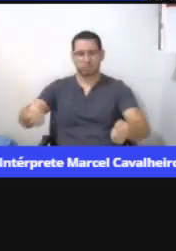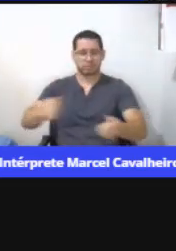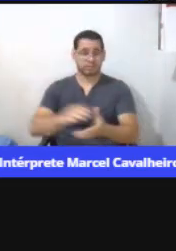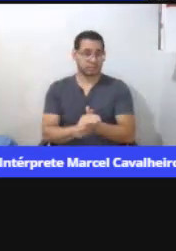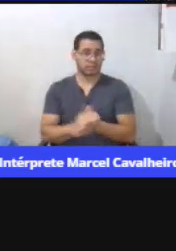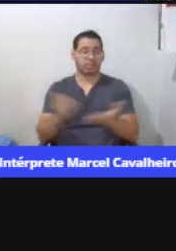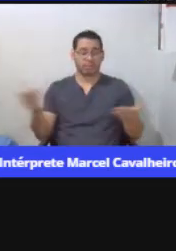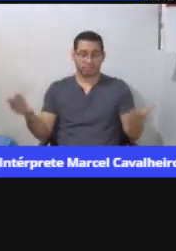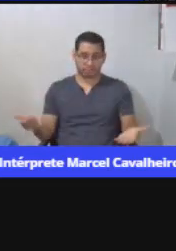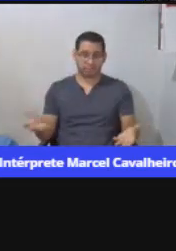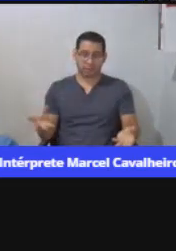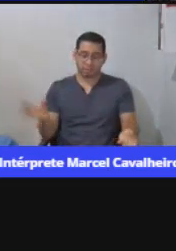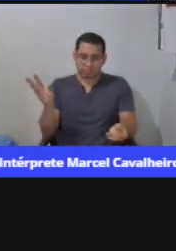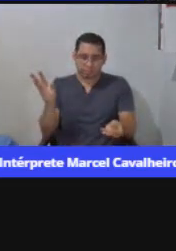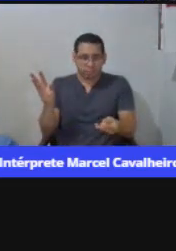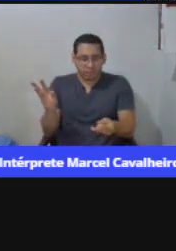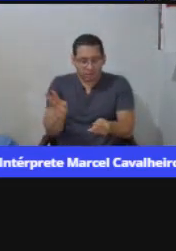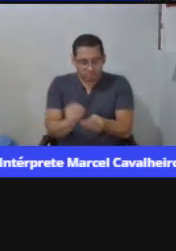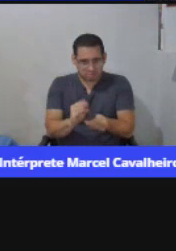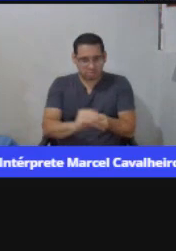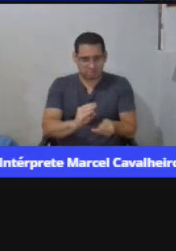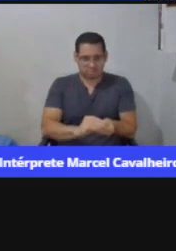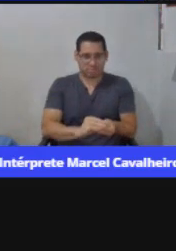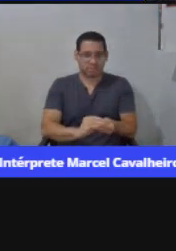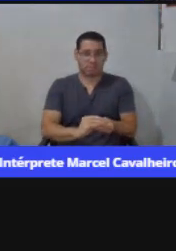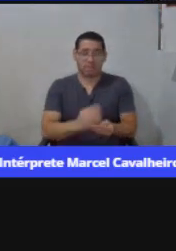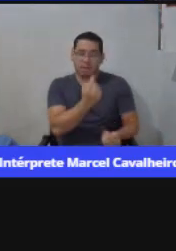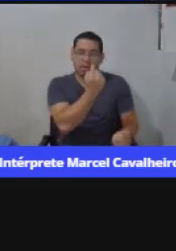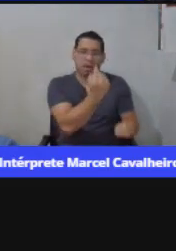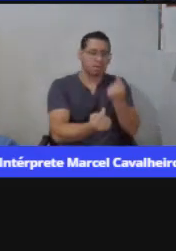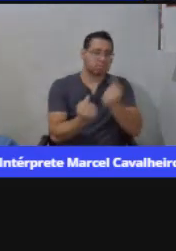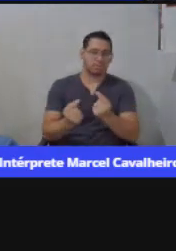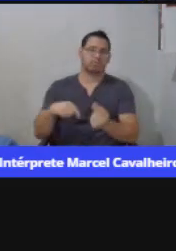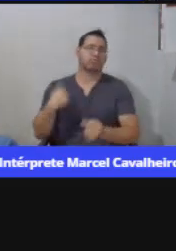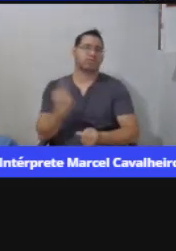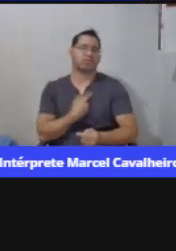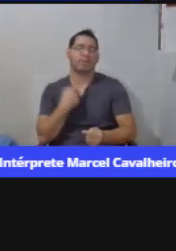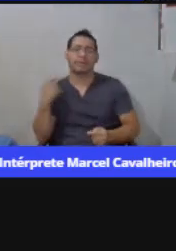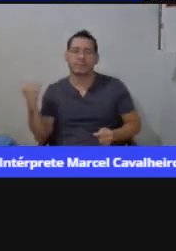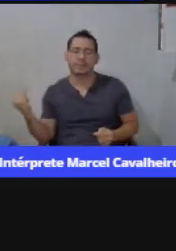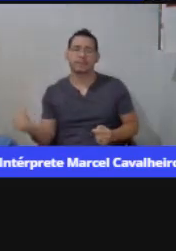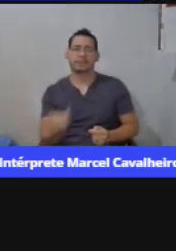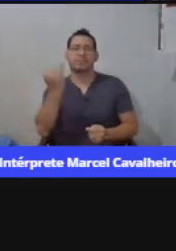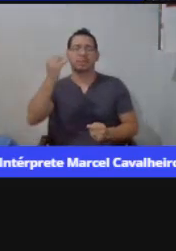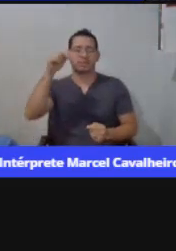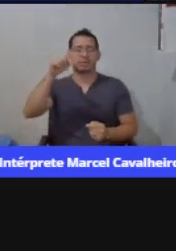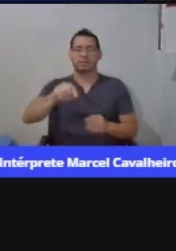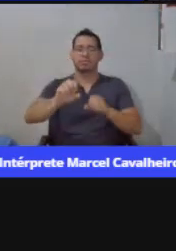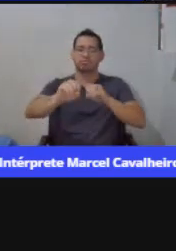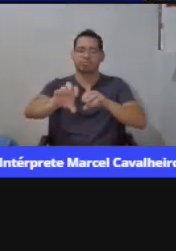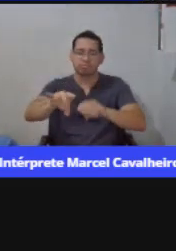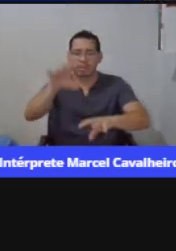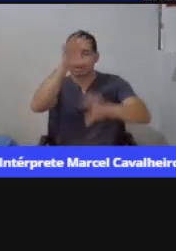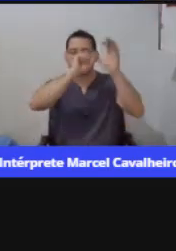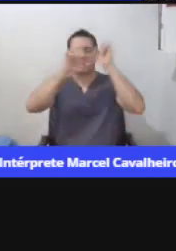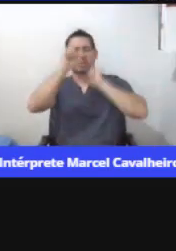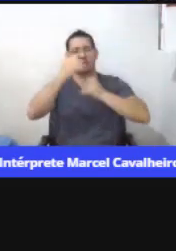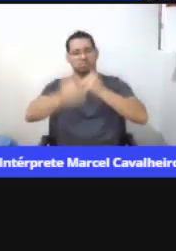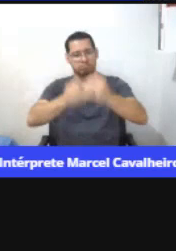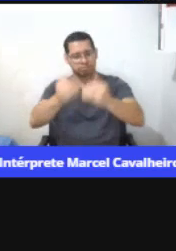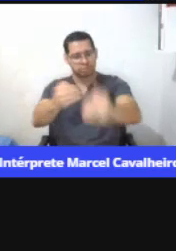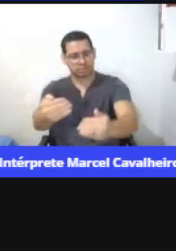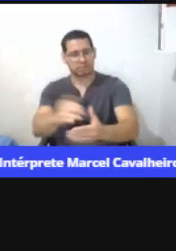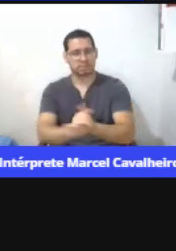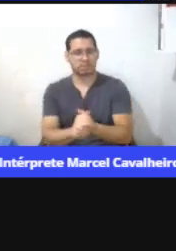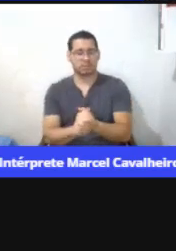né? Cada um de nós, nesse momento, tem uma função importantíssima nesse processo de ensino e aprendizagem. O aluno